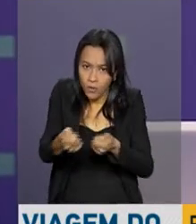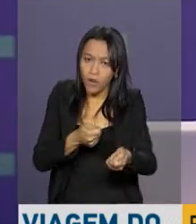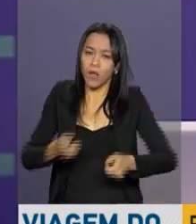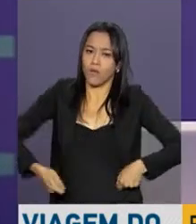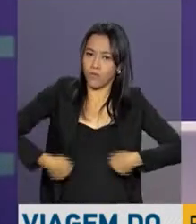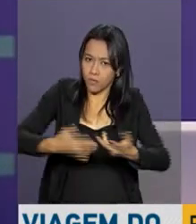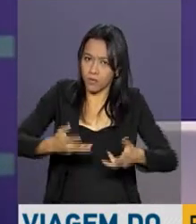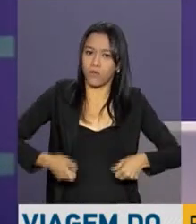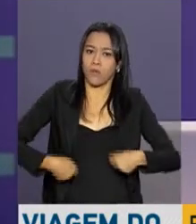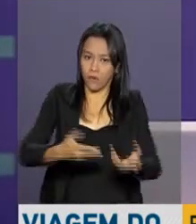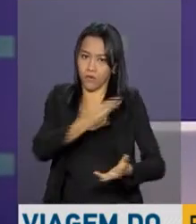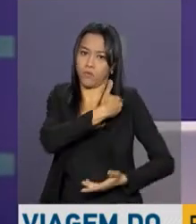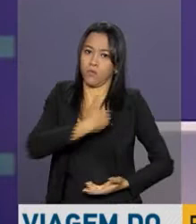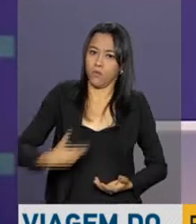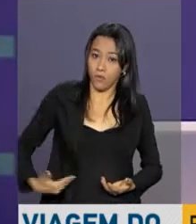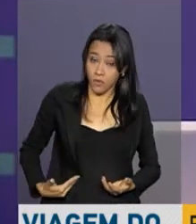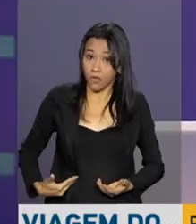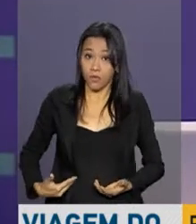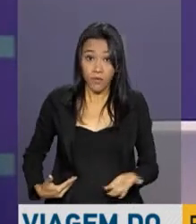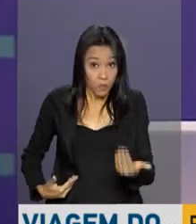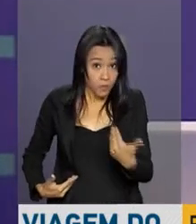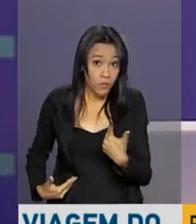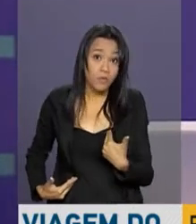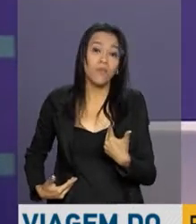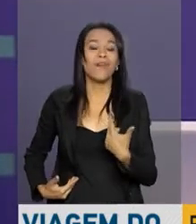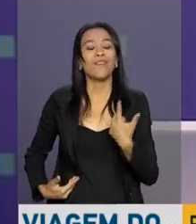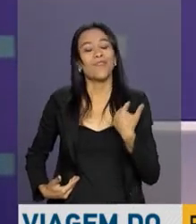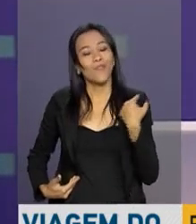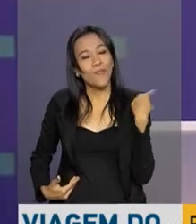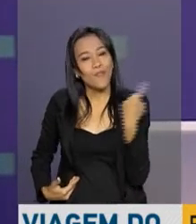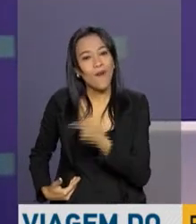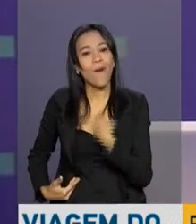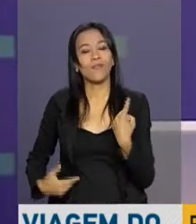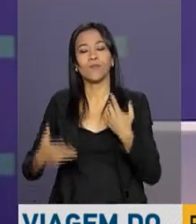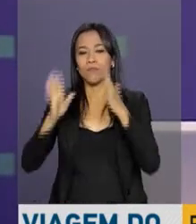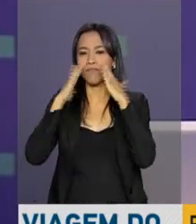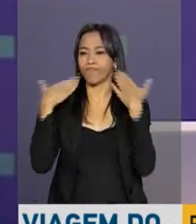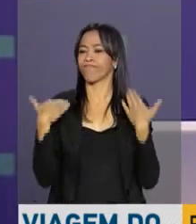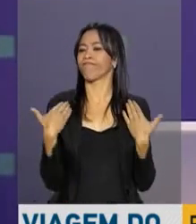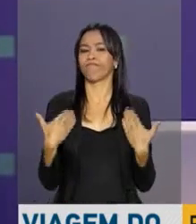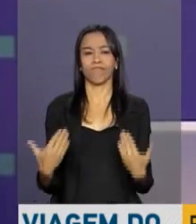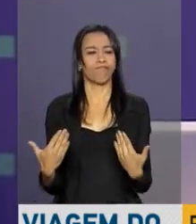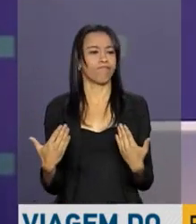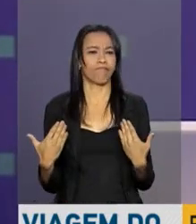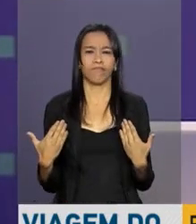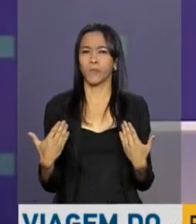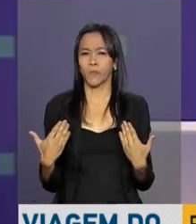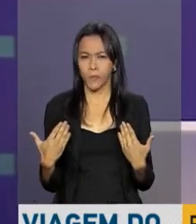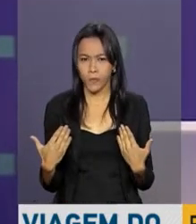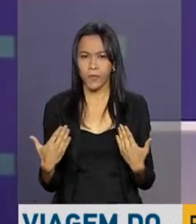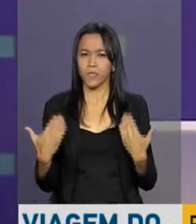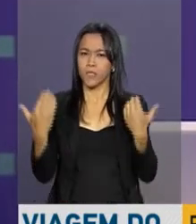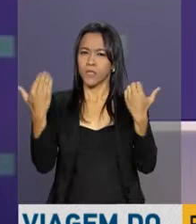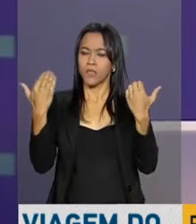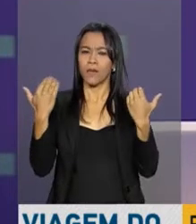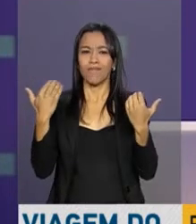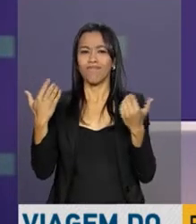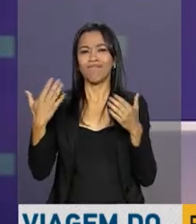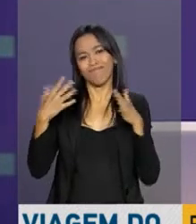públicas. E, com isso, estamos dando previsibilidade à nossa